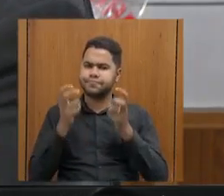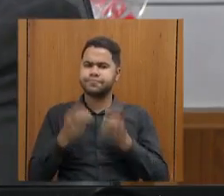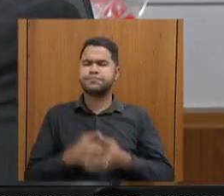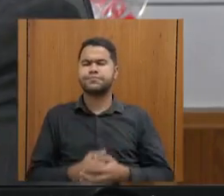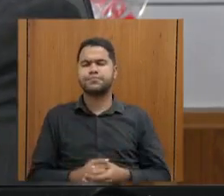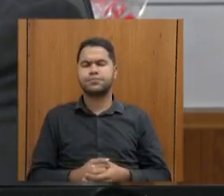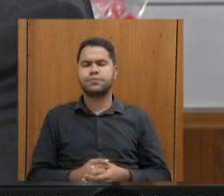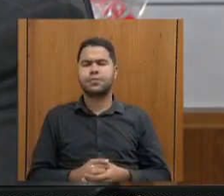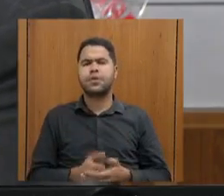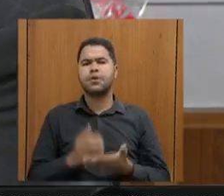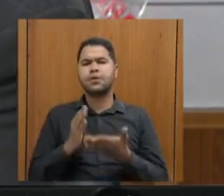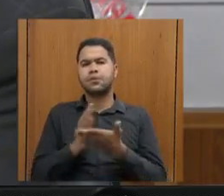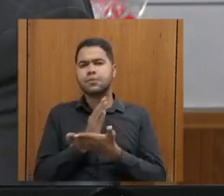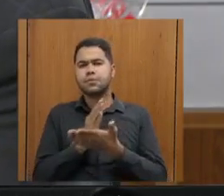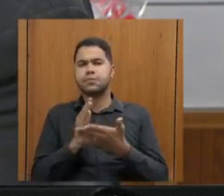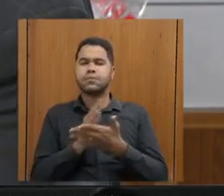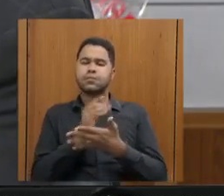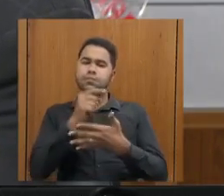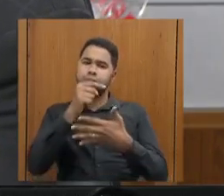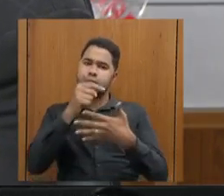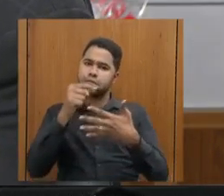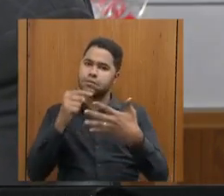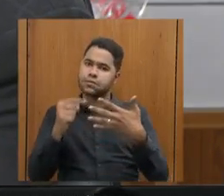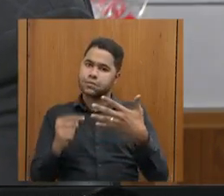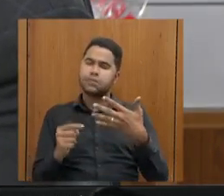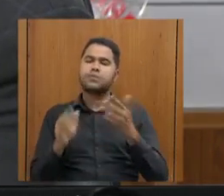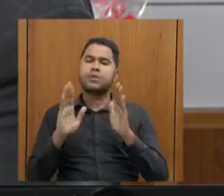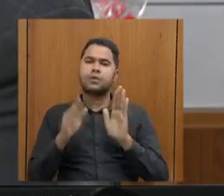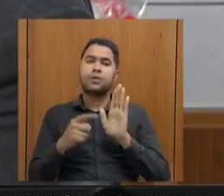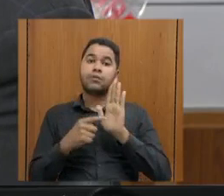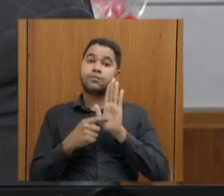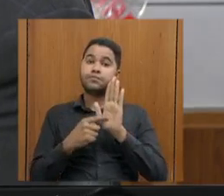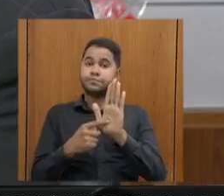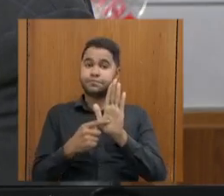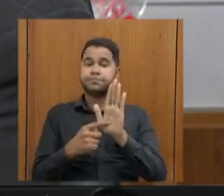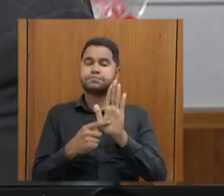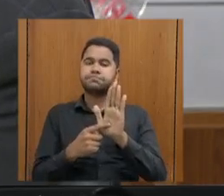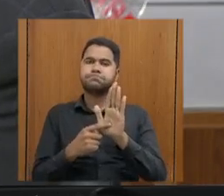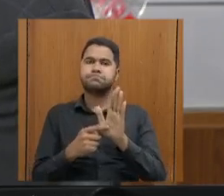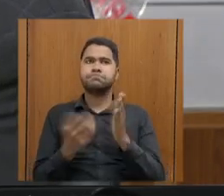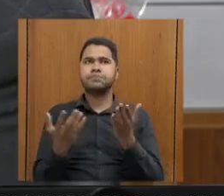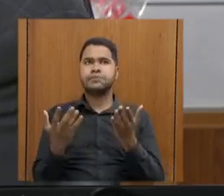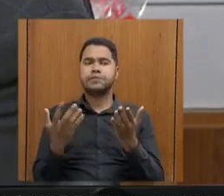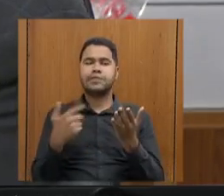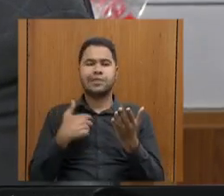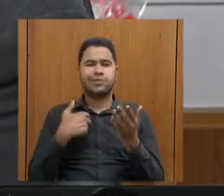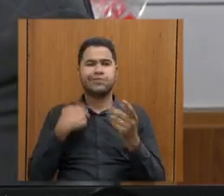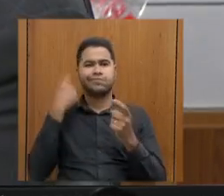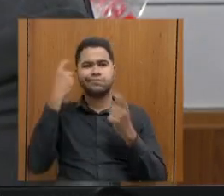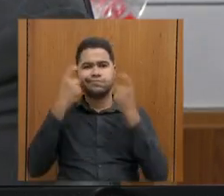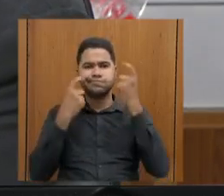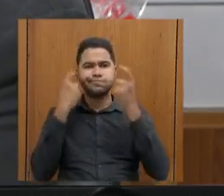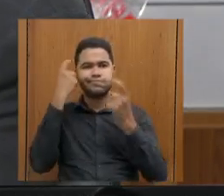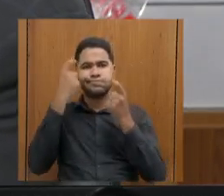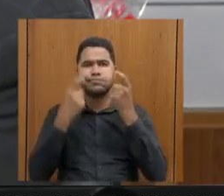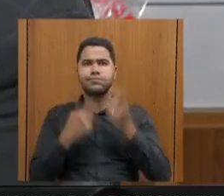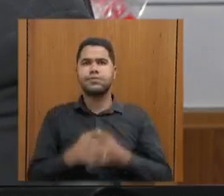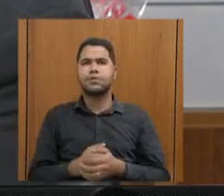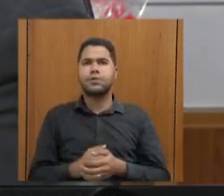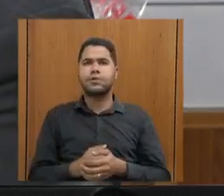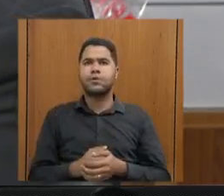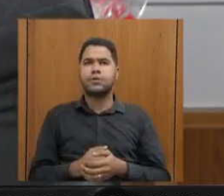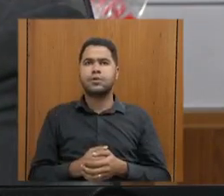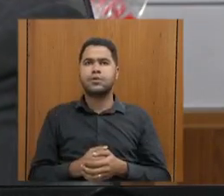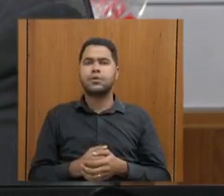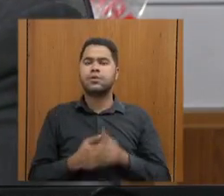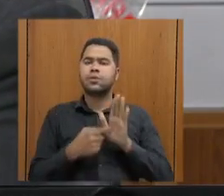que algumas questões já são postas há muito tempo eu é um tempo aqui me preocupo muito hoje